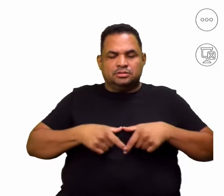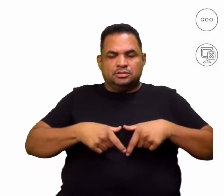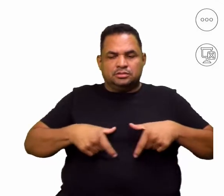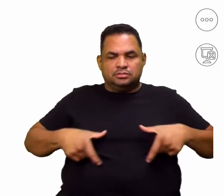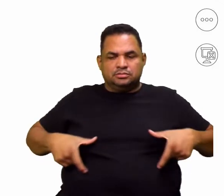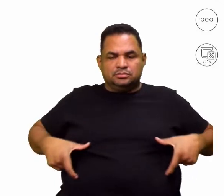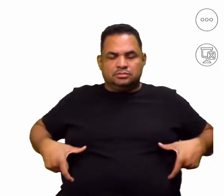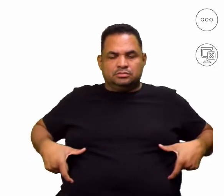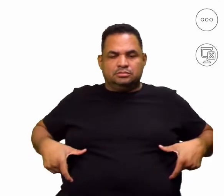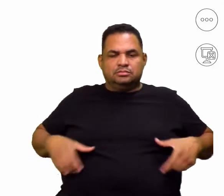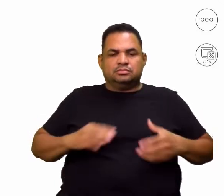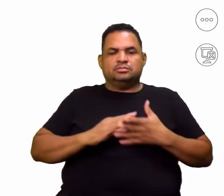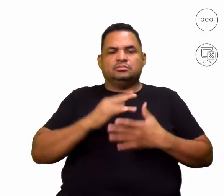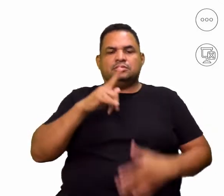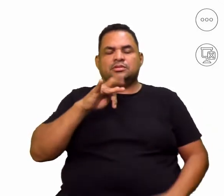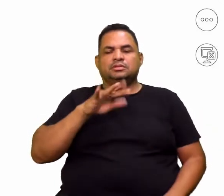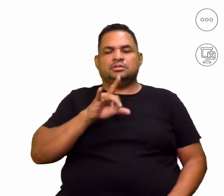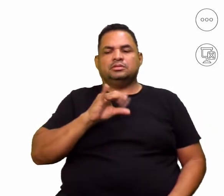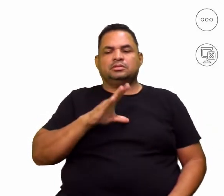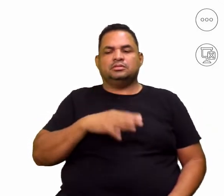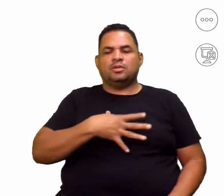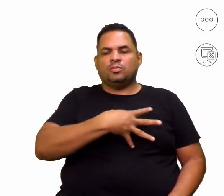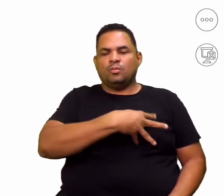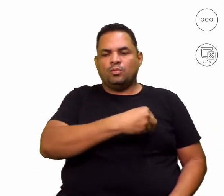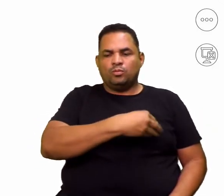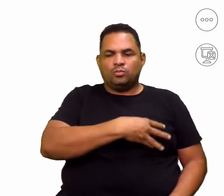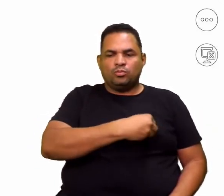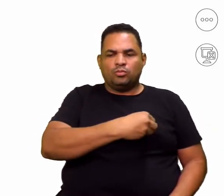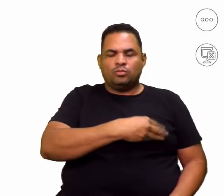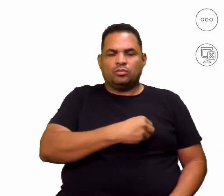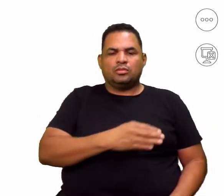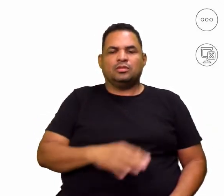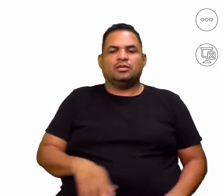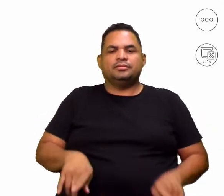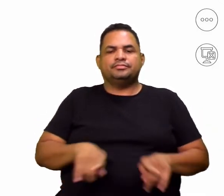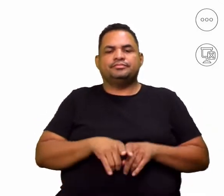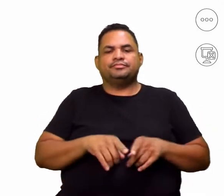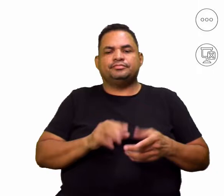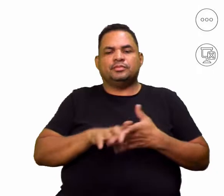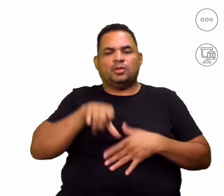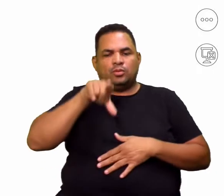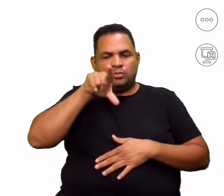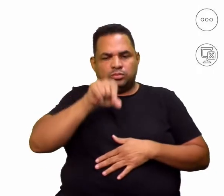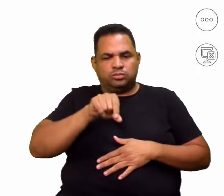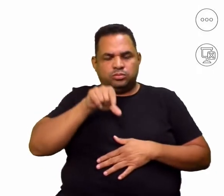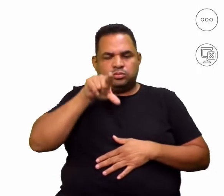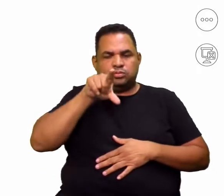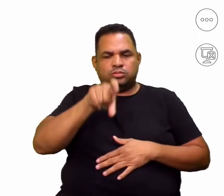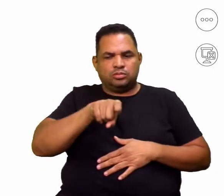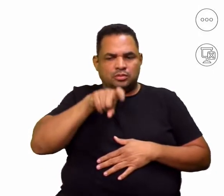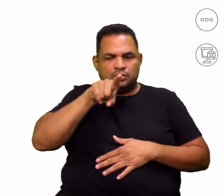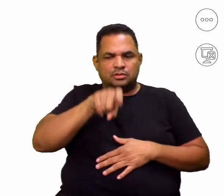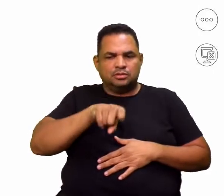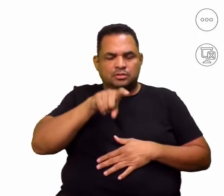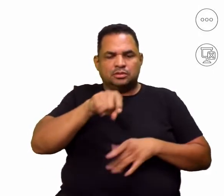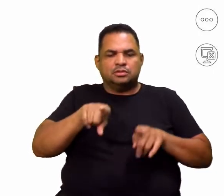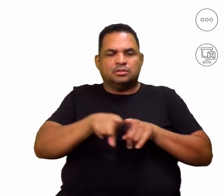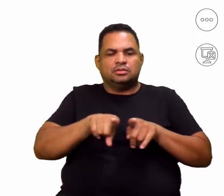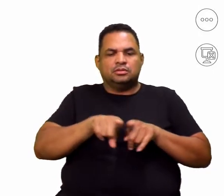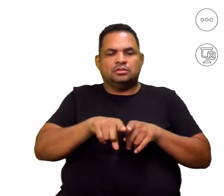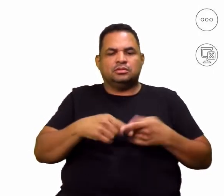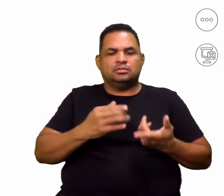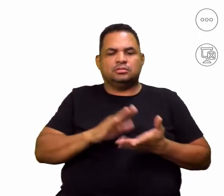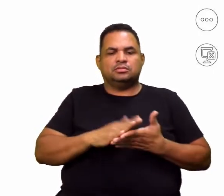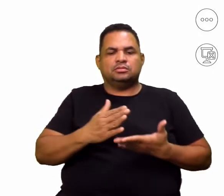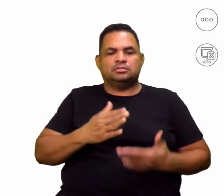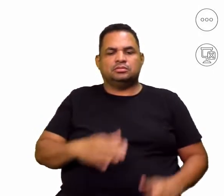isso os animais placentários, os mamíferos, né? Como o tamanduá e como o ser humano. Então, nesse desenvolvimento, olha